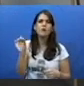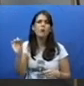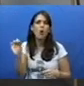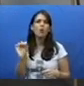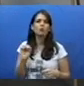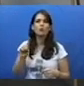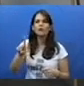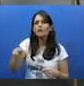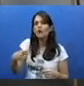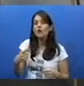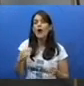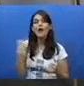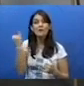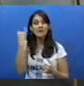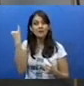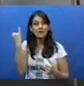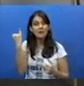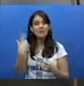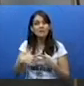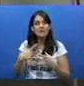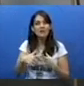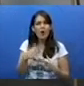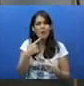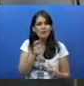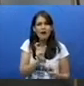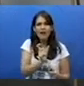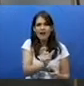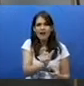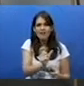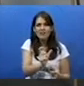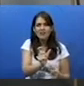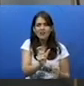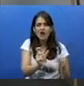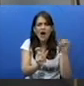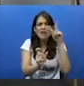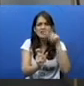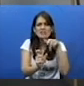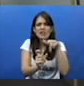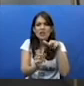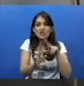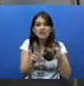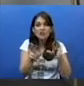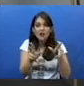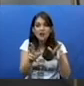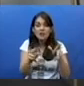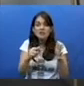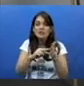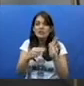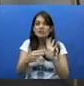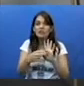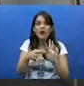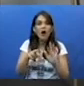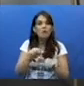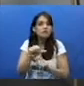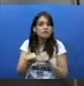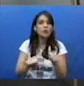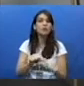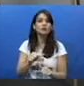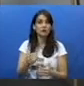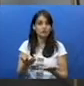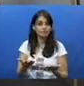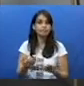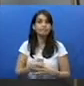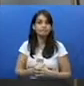tá? Uma palavrinha com um acento pode mudar totalmente o seu significado. Por isso que é